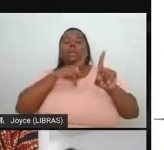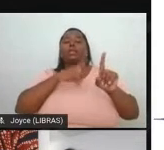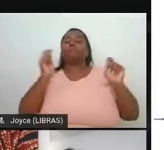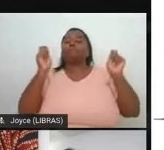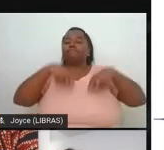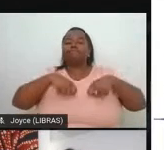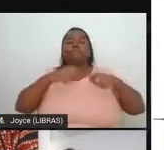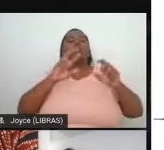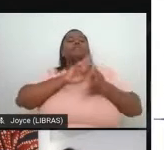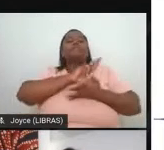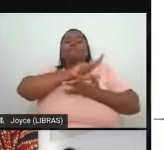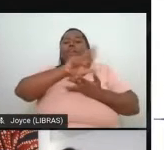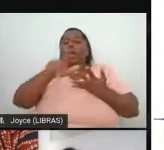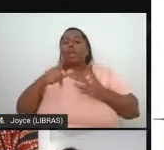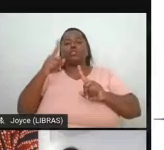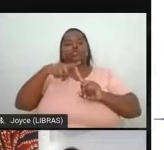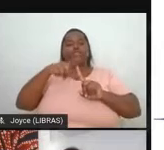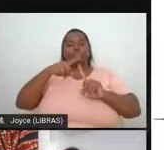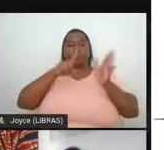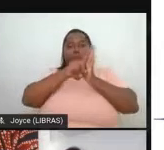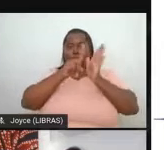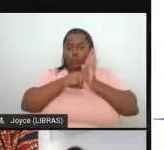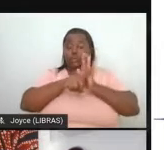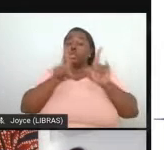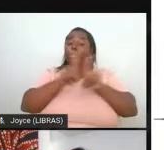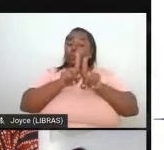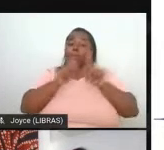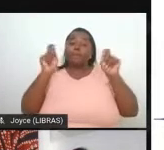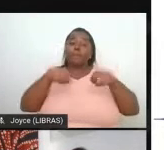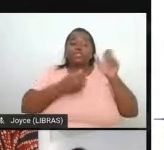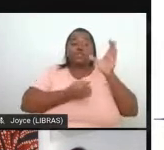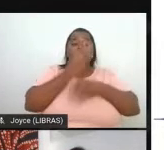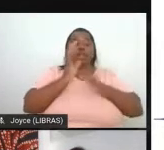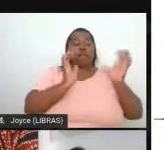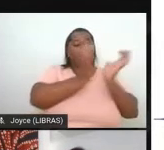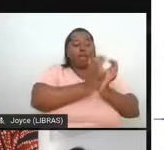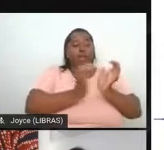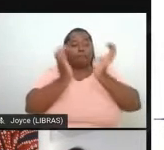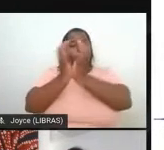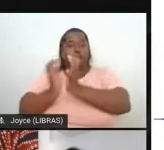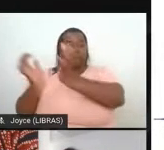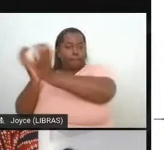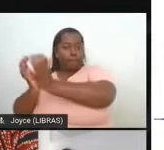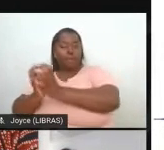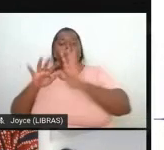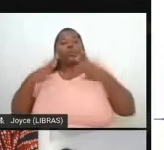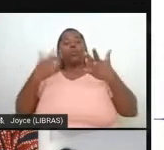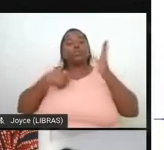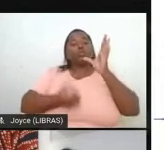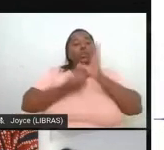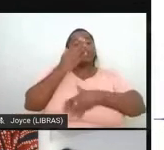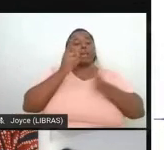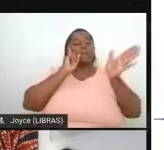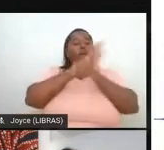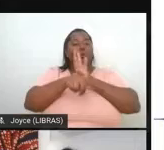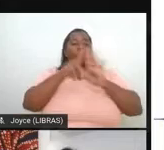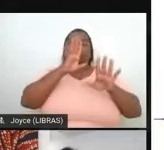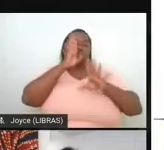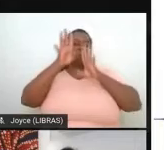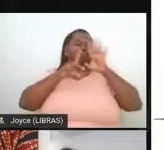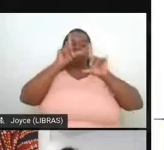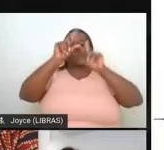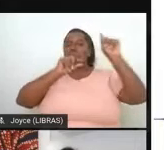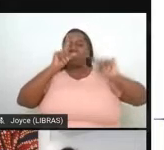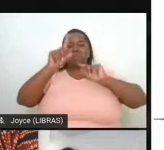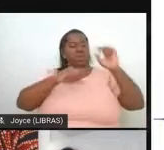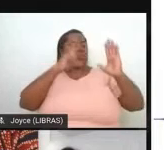e posso dividir essas questões por categorias, porque quando eu vou escolher a questão aleatória, eu posso escolher uma questão